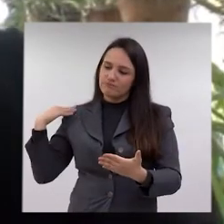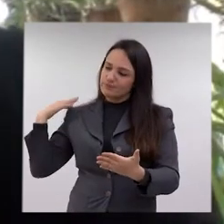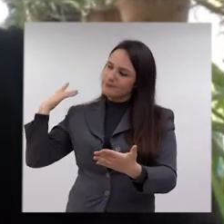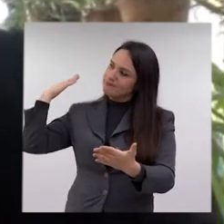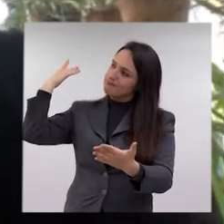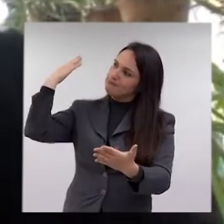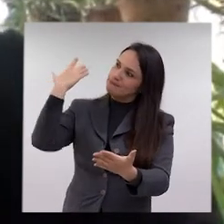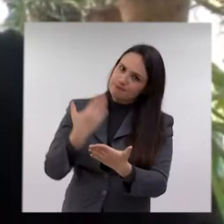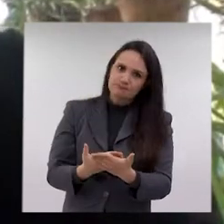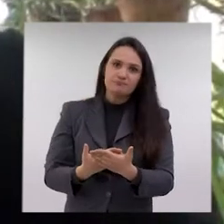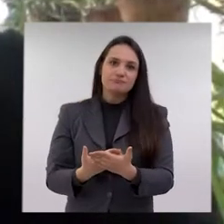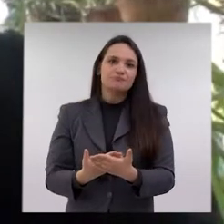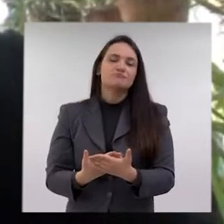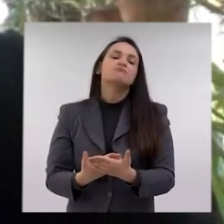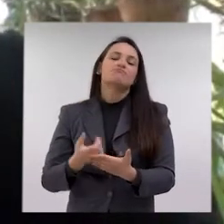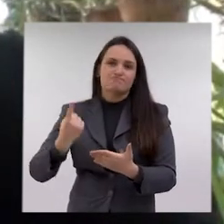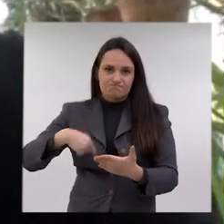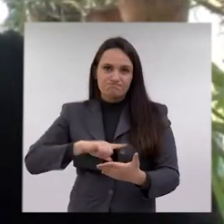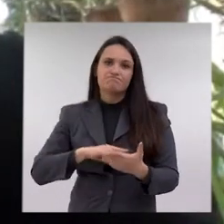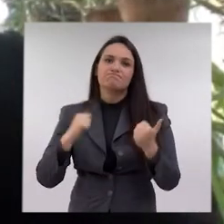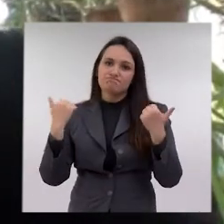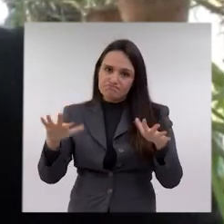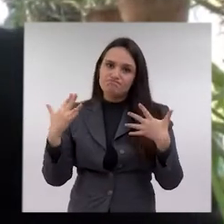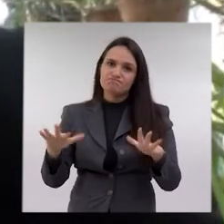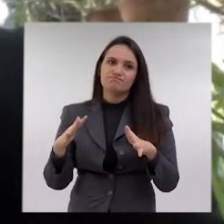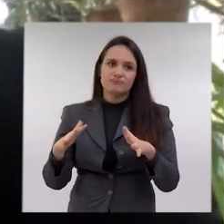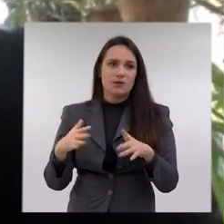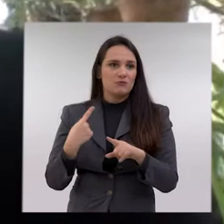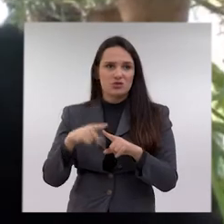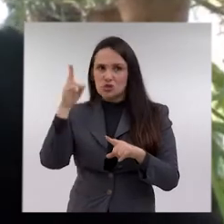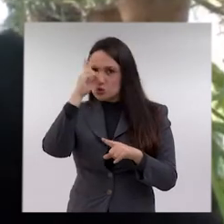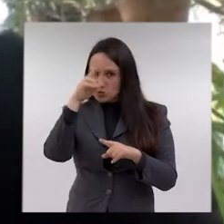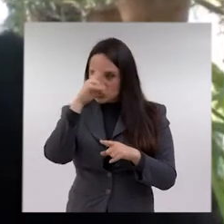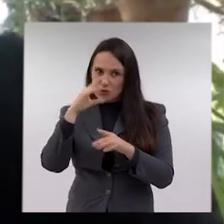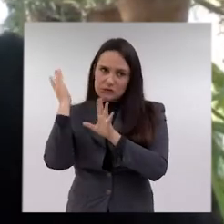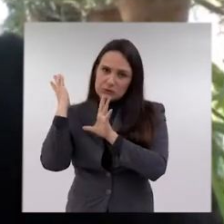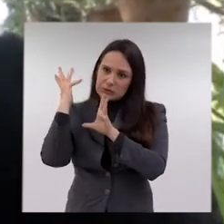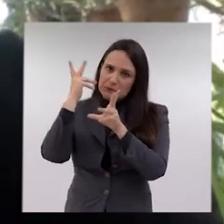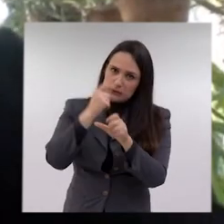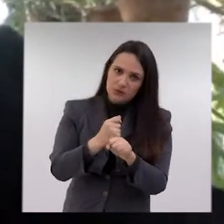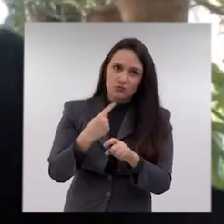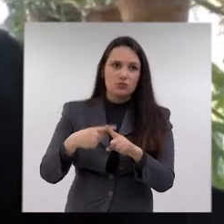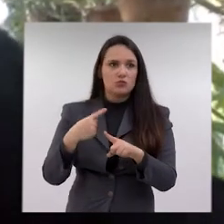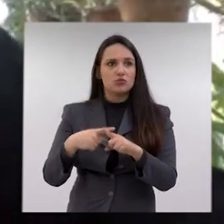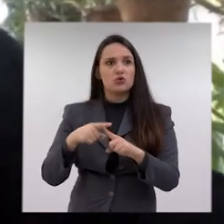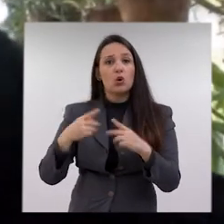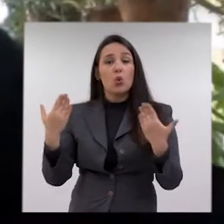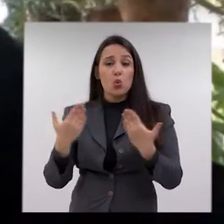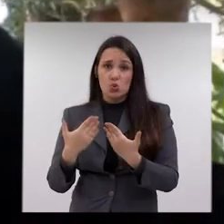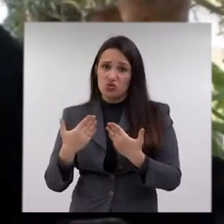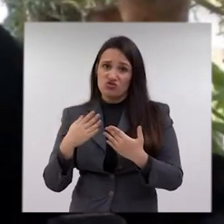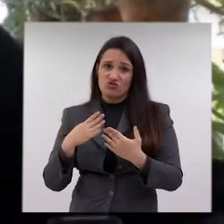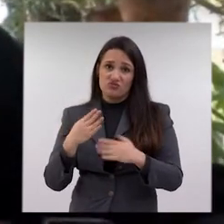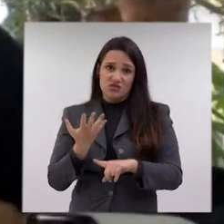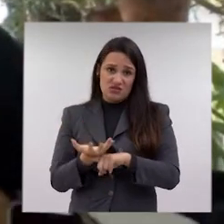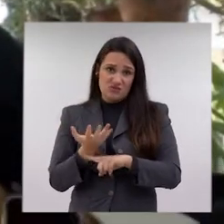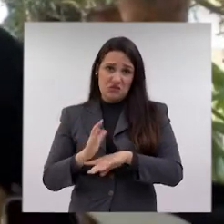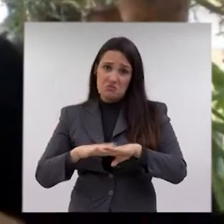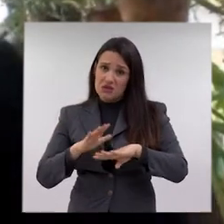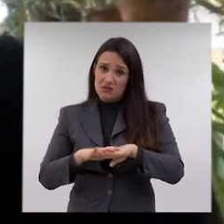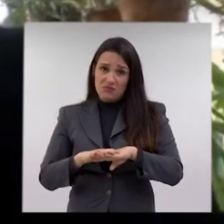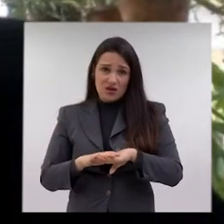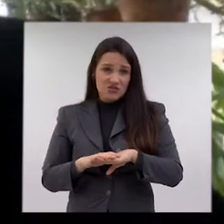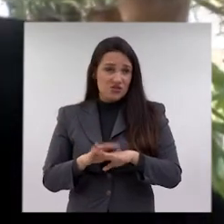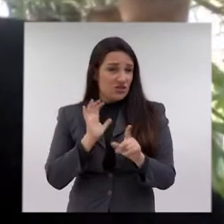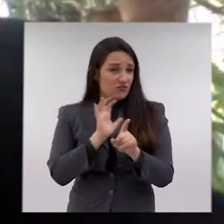esse reconhecimento e um agradecimento que a universidade faz para ele, que hoje a matemática, ela está